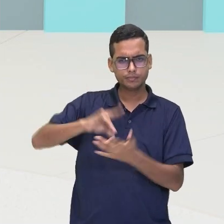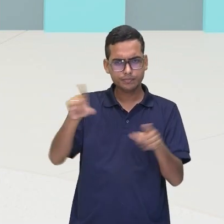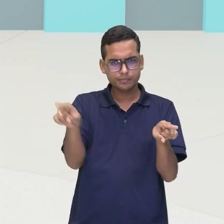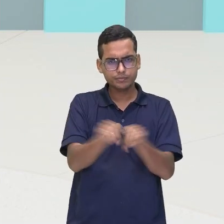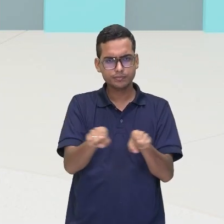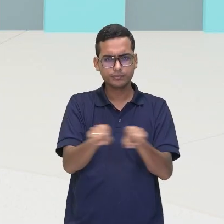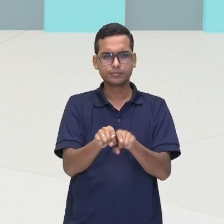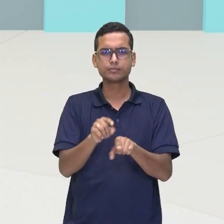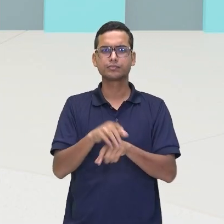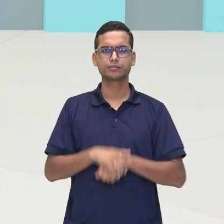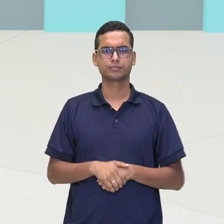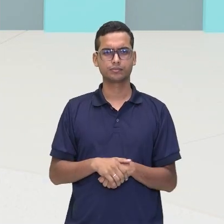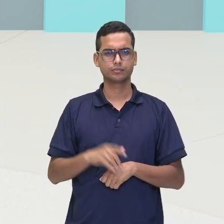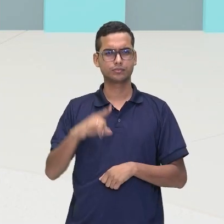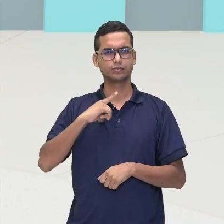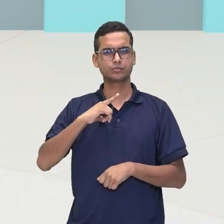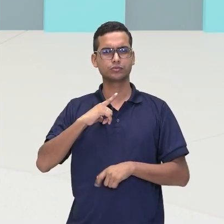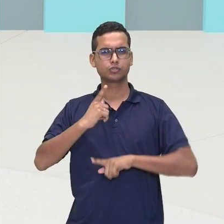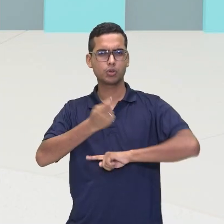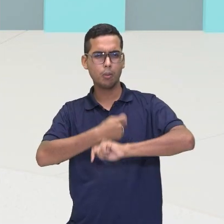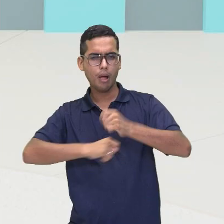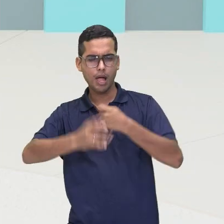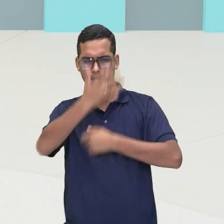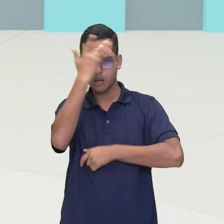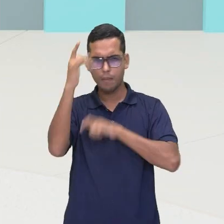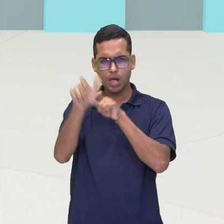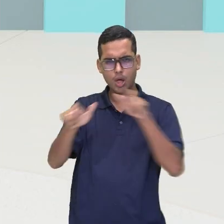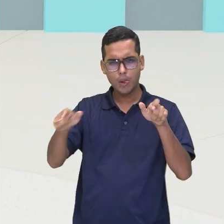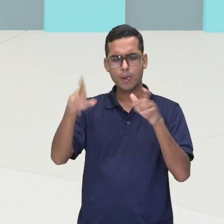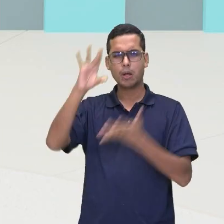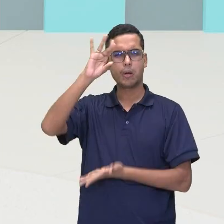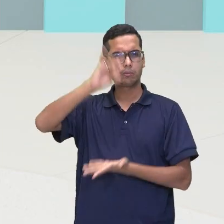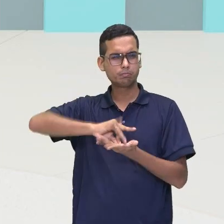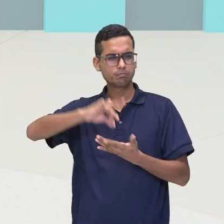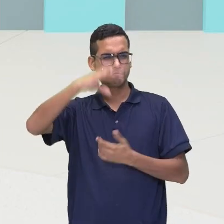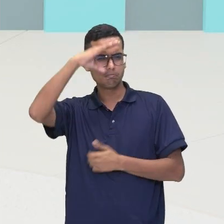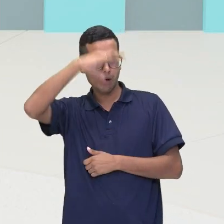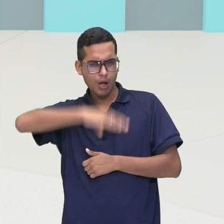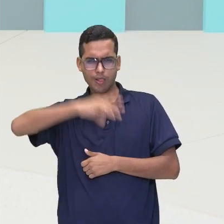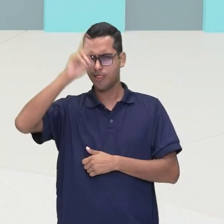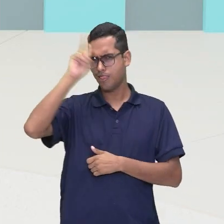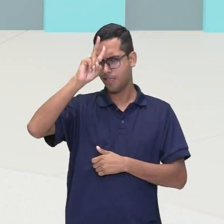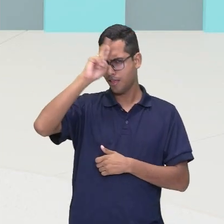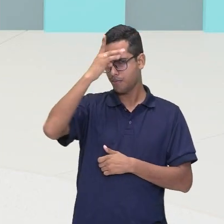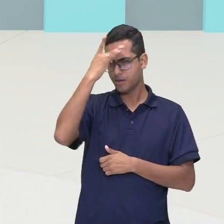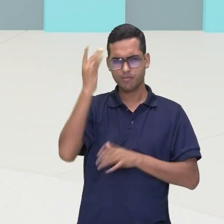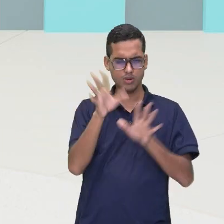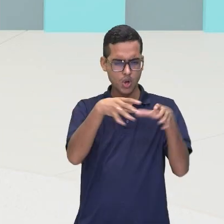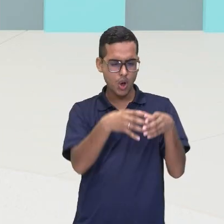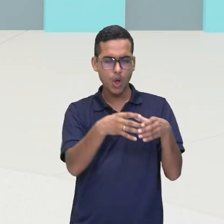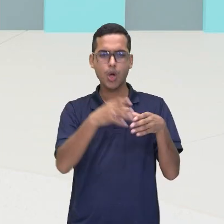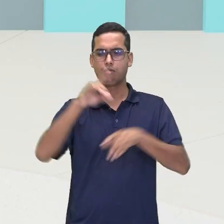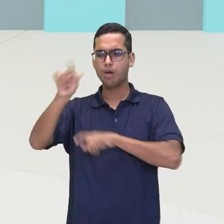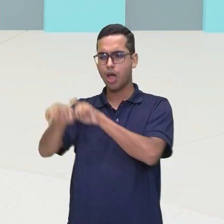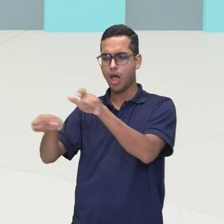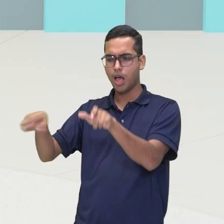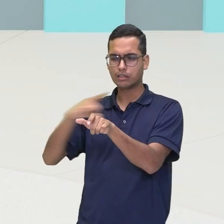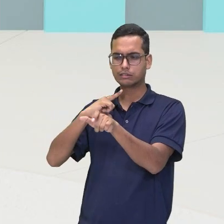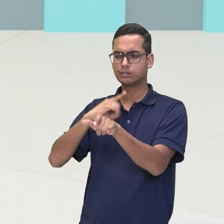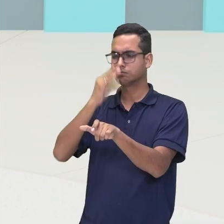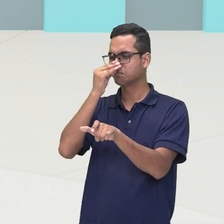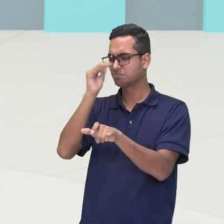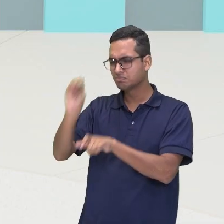isso? Lembra daquele quadrante em que as pessoas estavam excluídas? Pois é, alguns